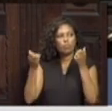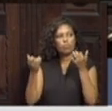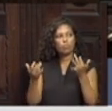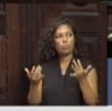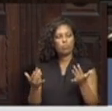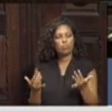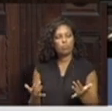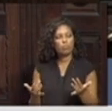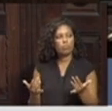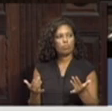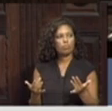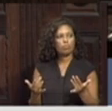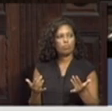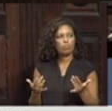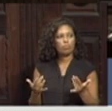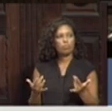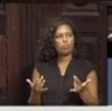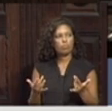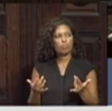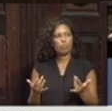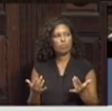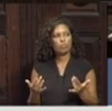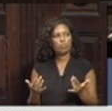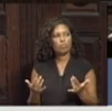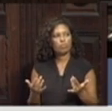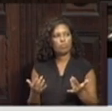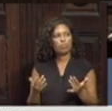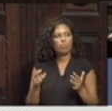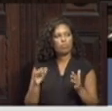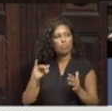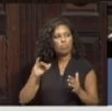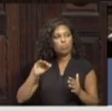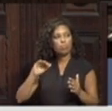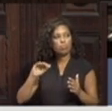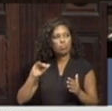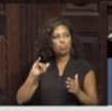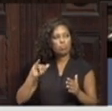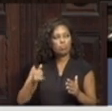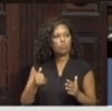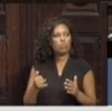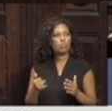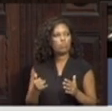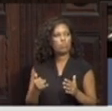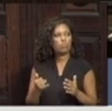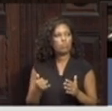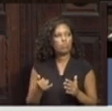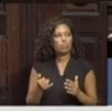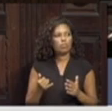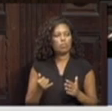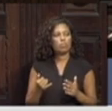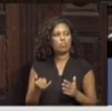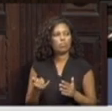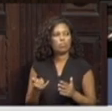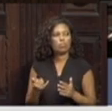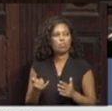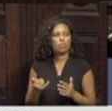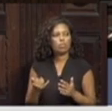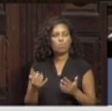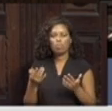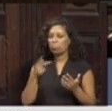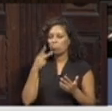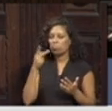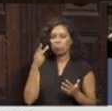assistem pela TV Alerj, nos seguem pelas redes sociais, imprensa, colegas trabalhadoras e